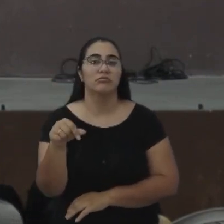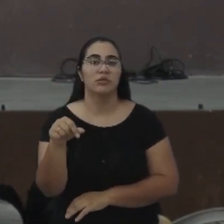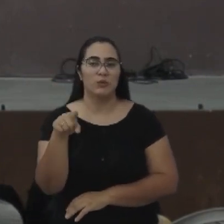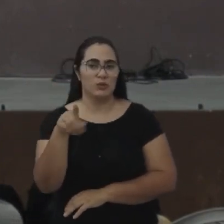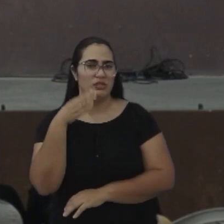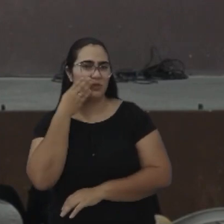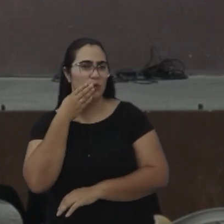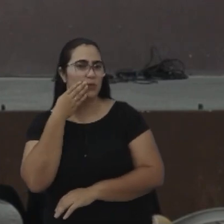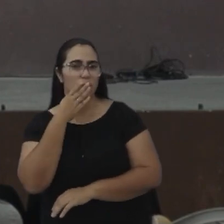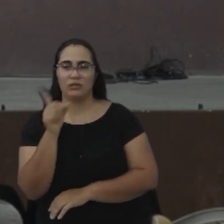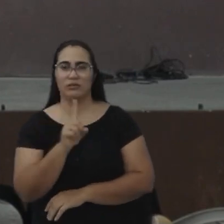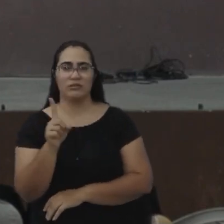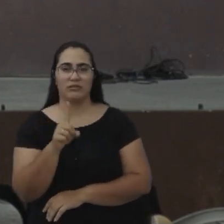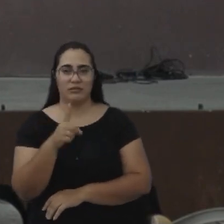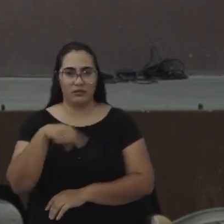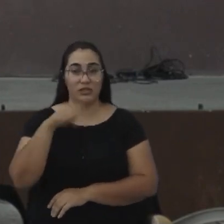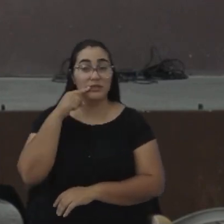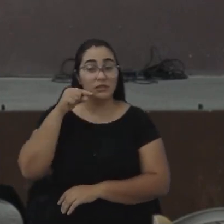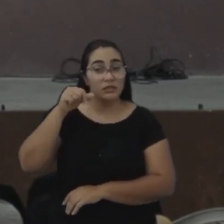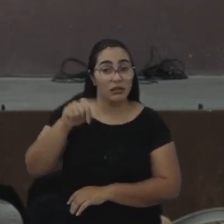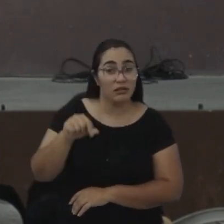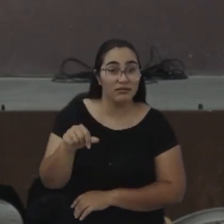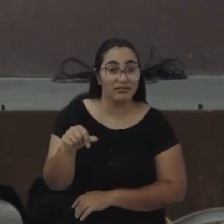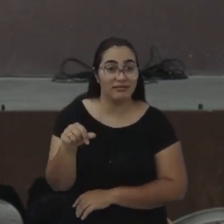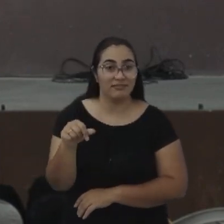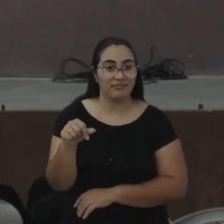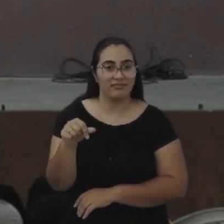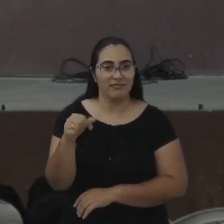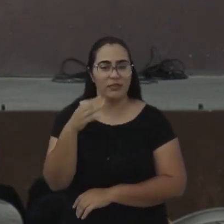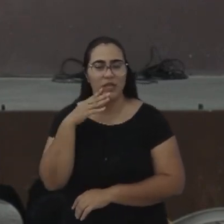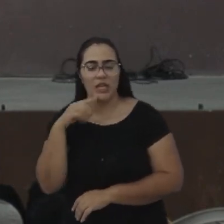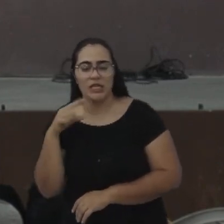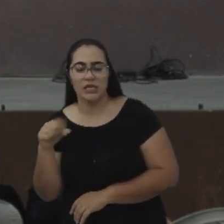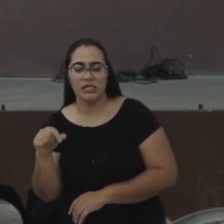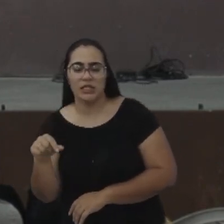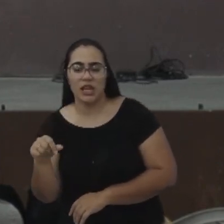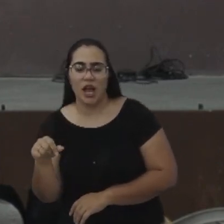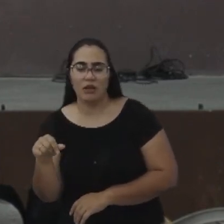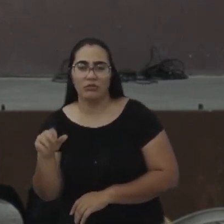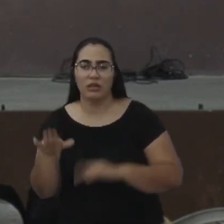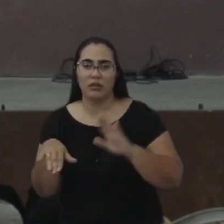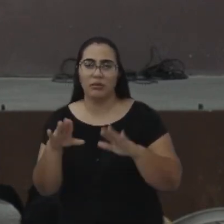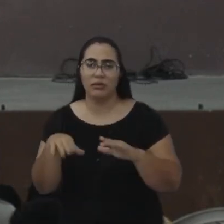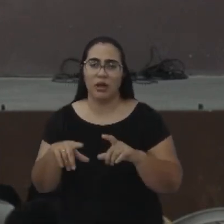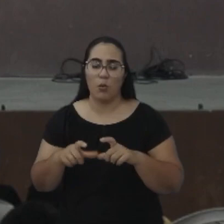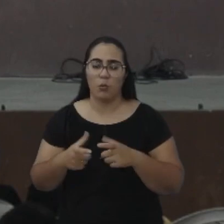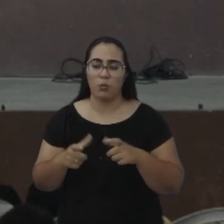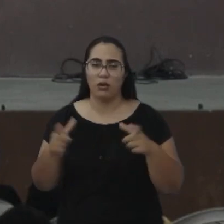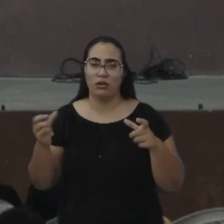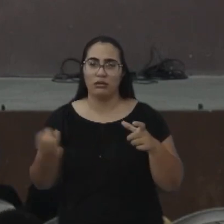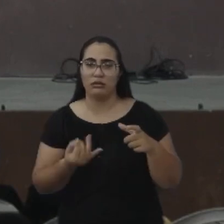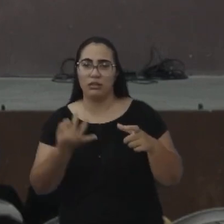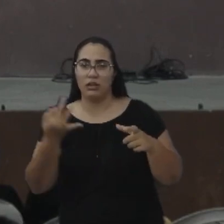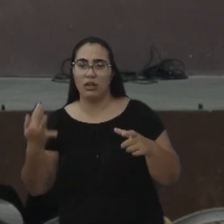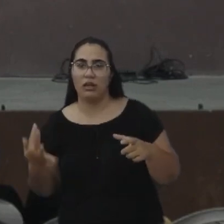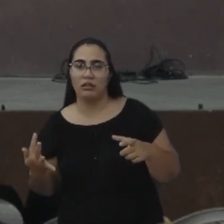açúcar. Você é sal. Sal em certas quantidades é importante, em muitas quantidades